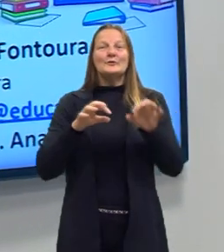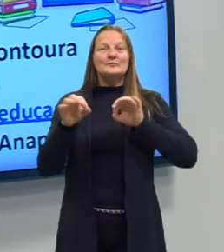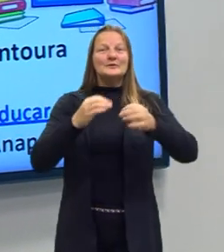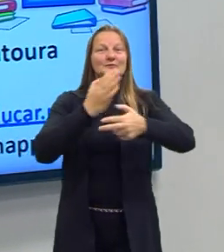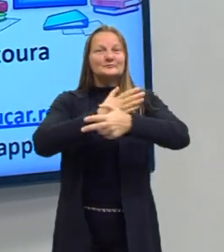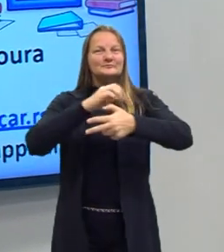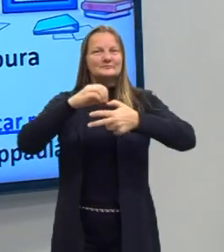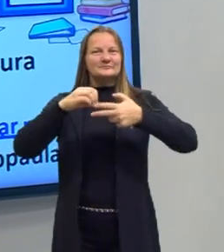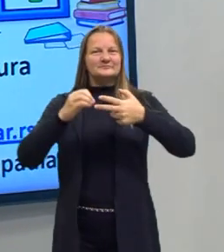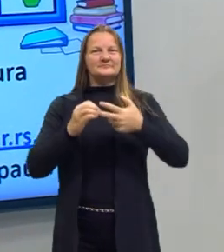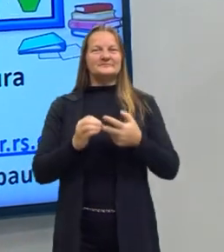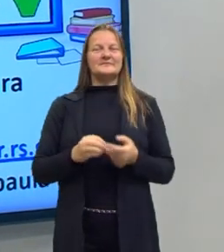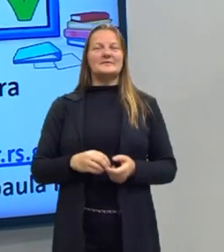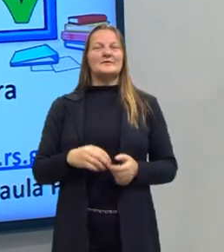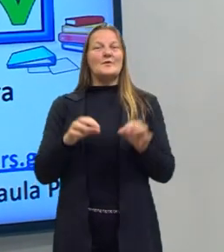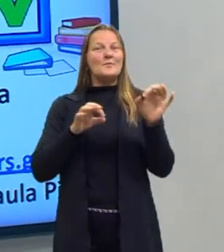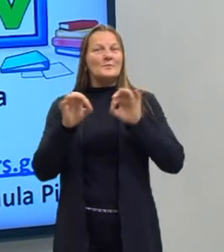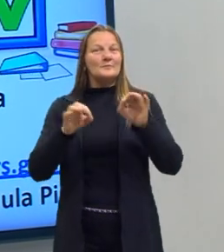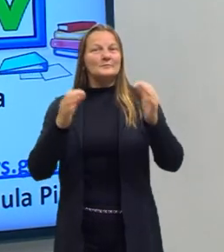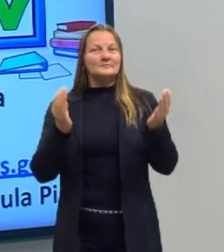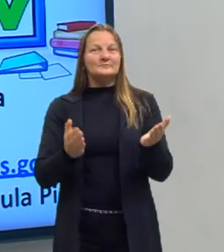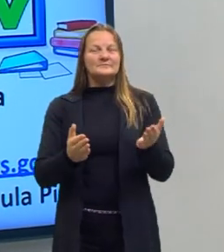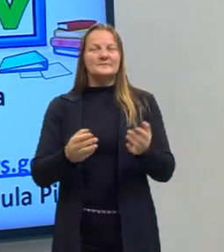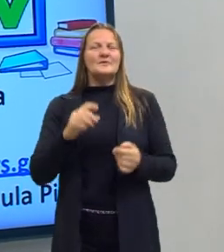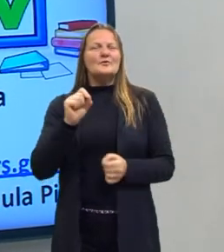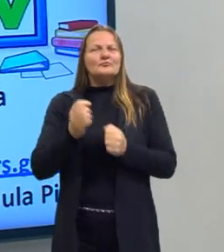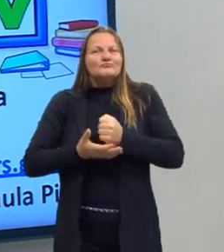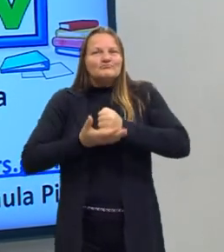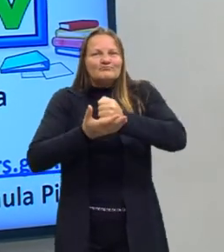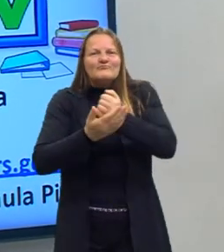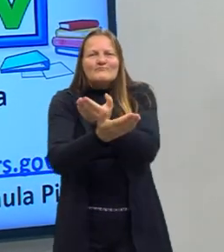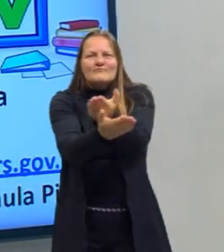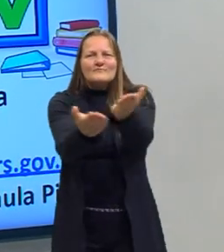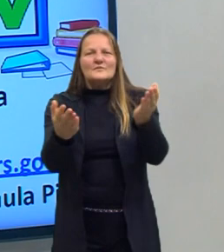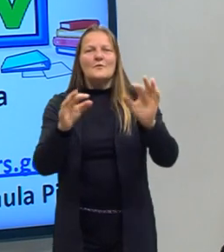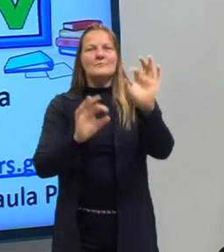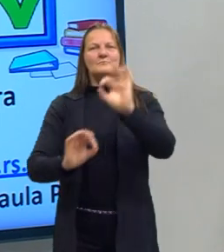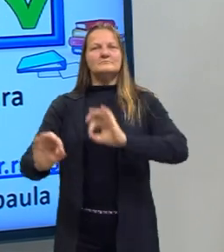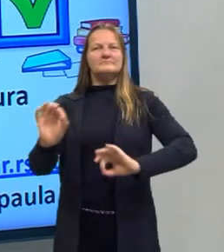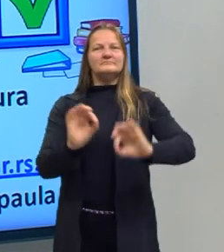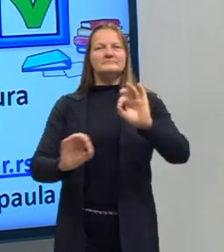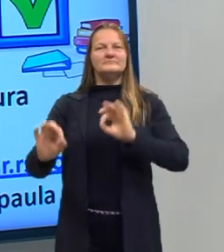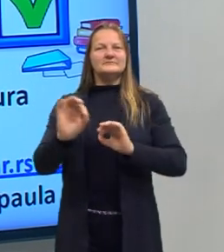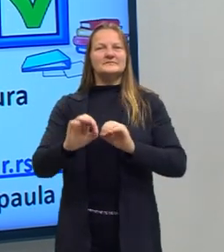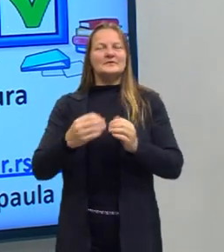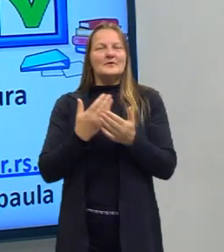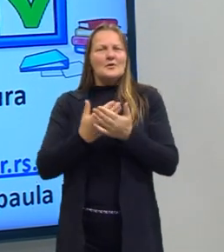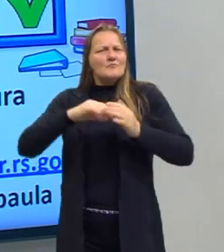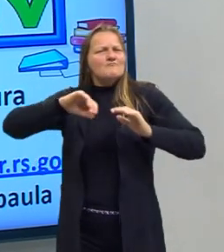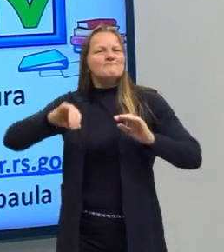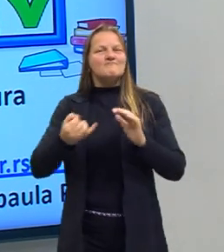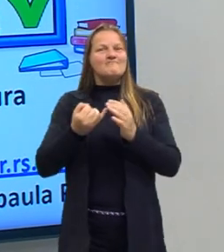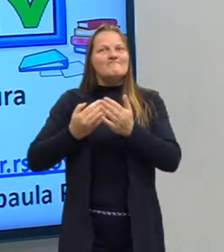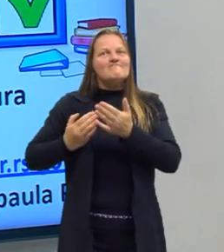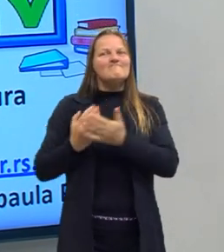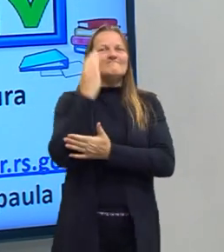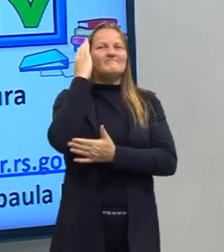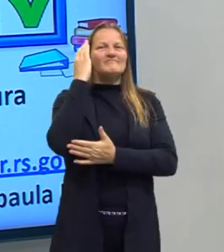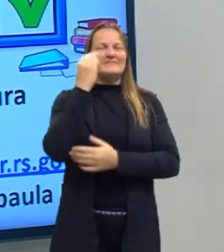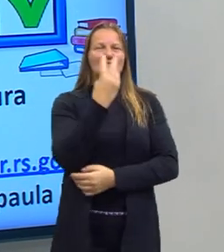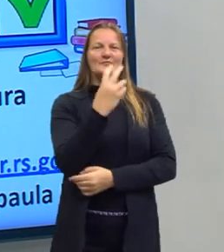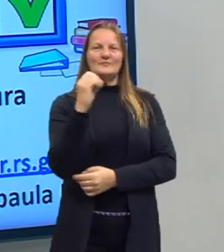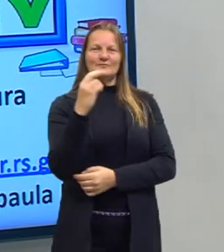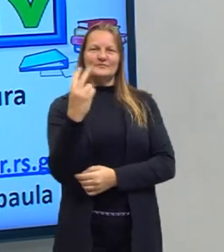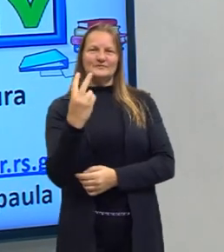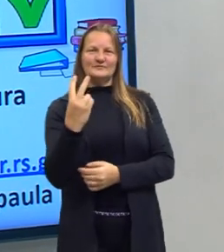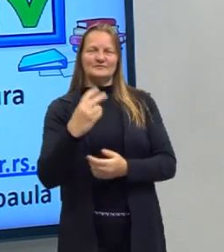projeto pré-enem esse projeto que auxilia você na tua preparação para aprovação no ENEM